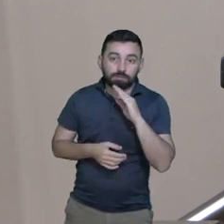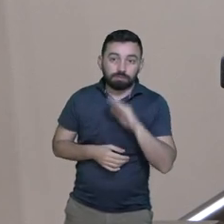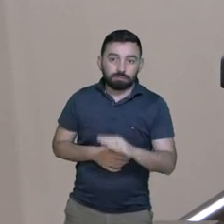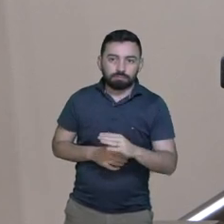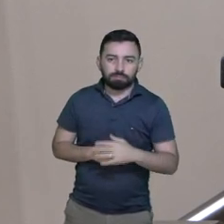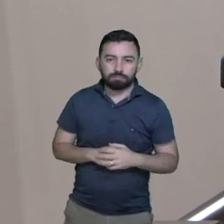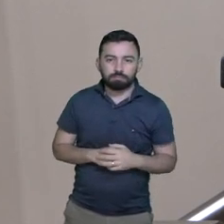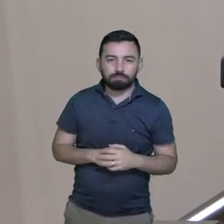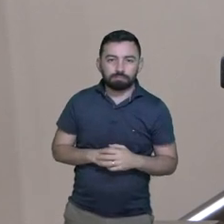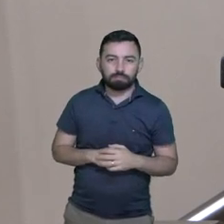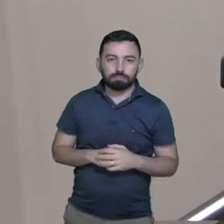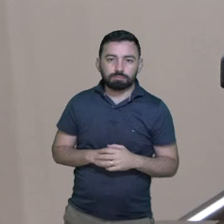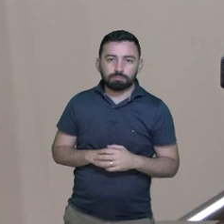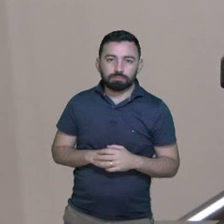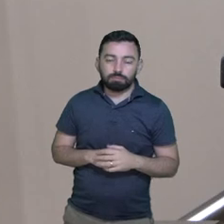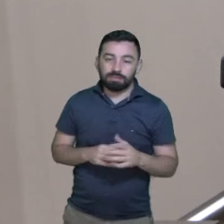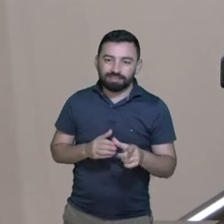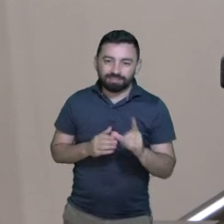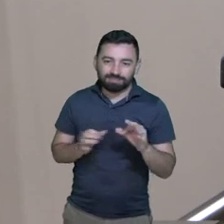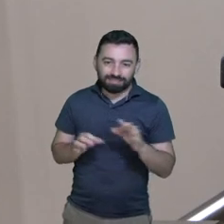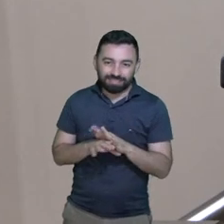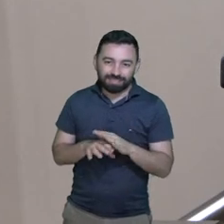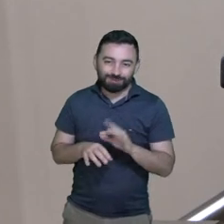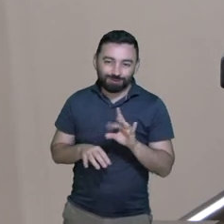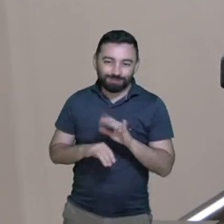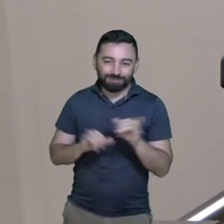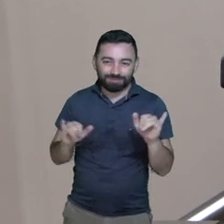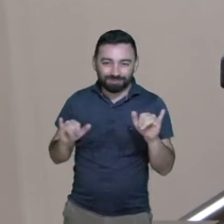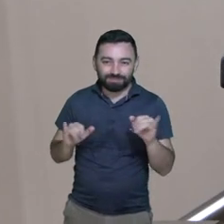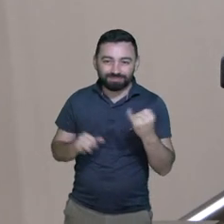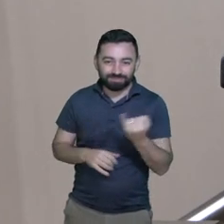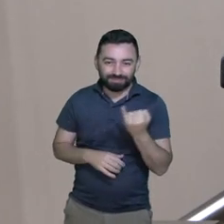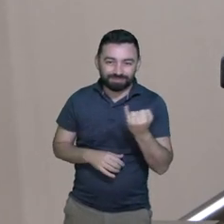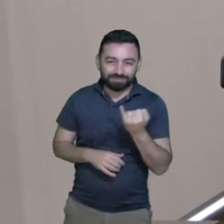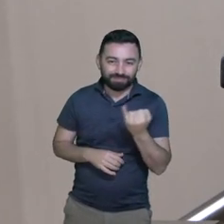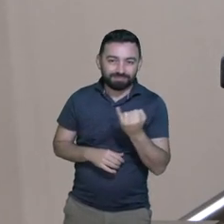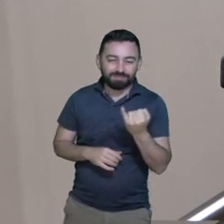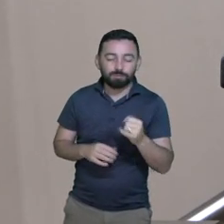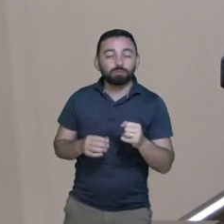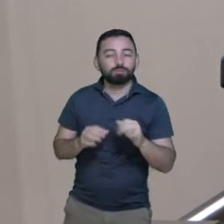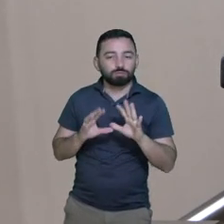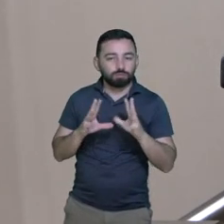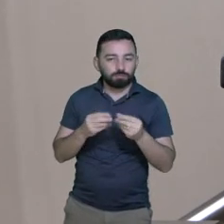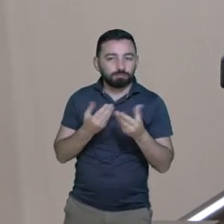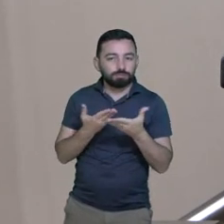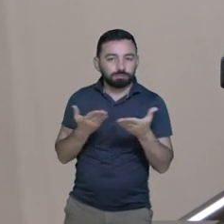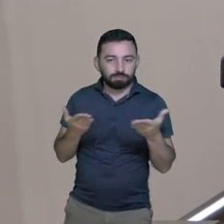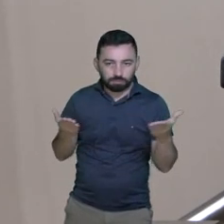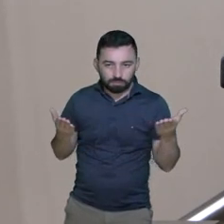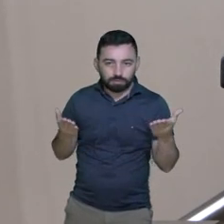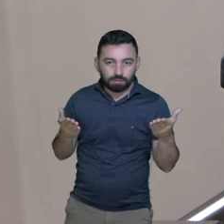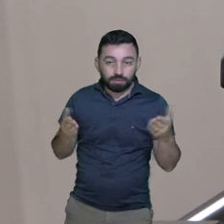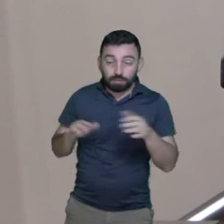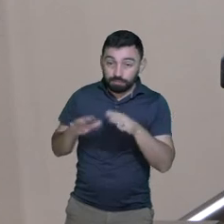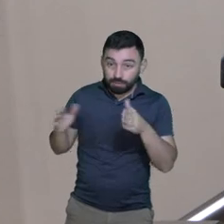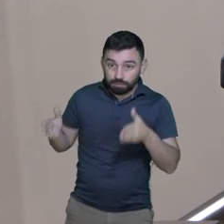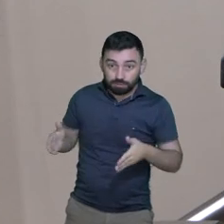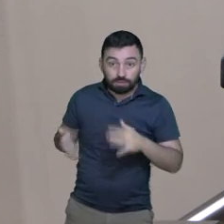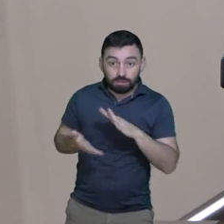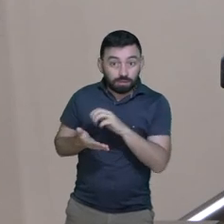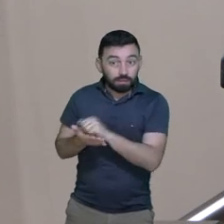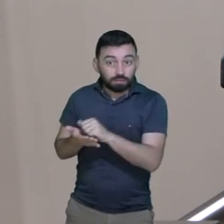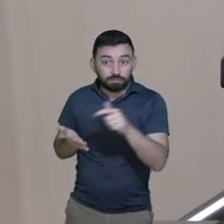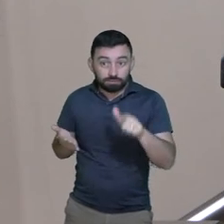senhores antes de iniciarmos somente um recado que é muito importante para que todos vocês passem na mesa do recredenciamento